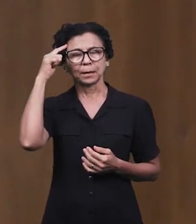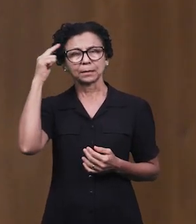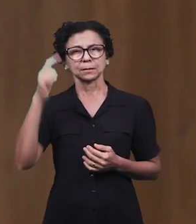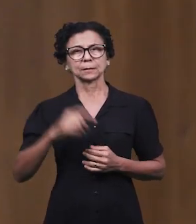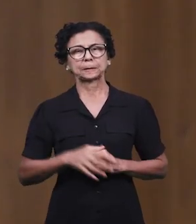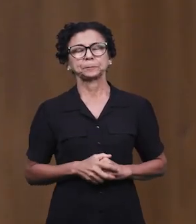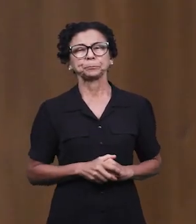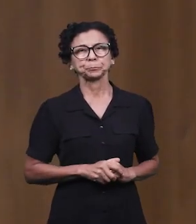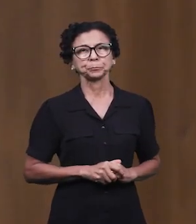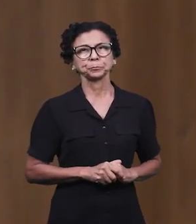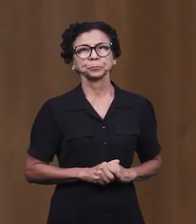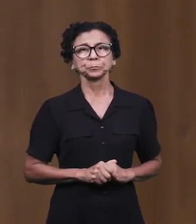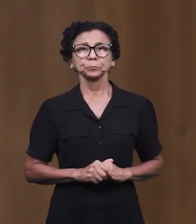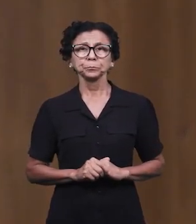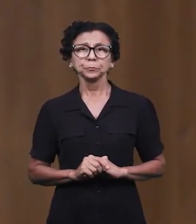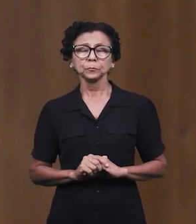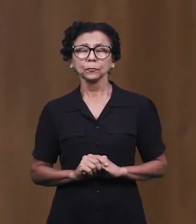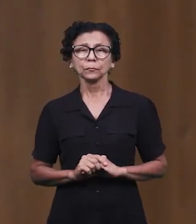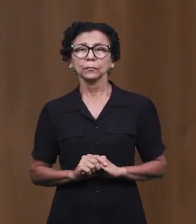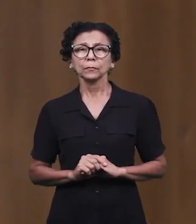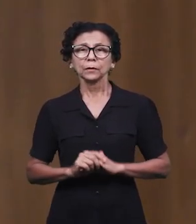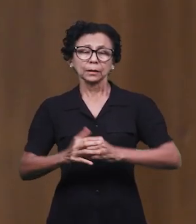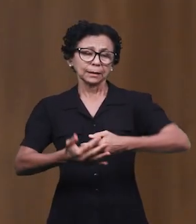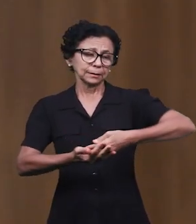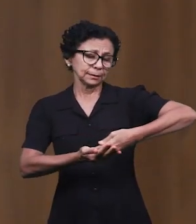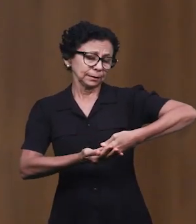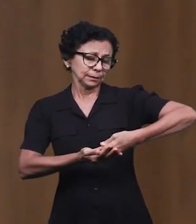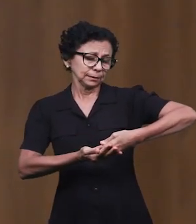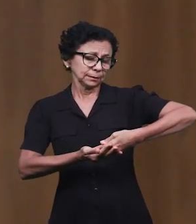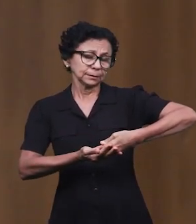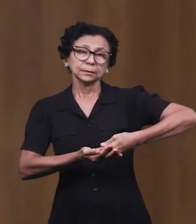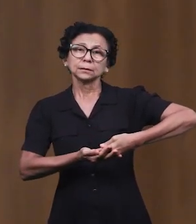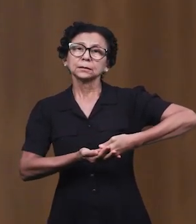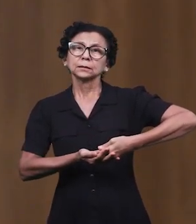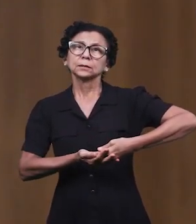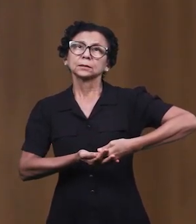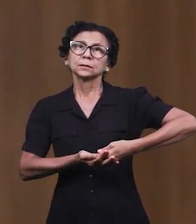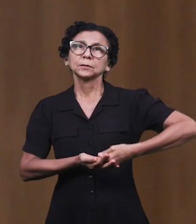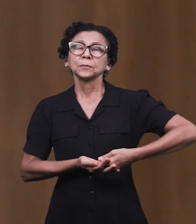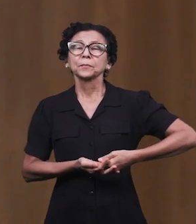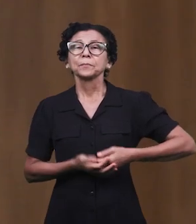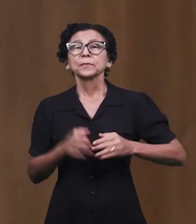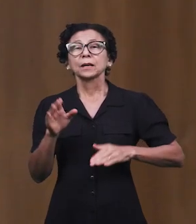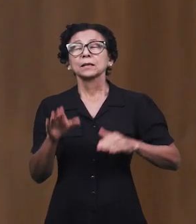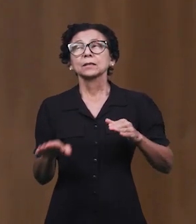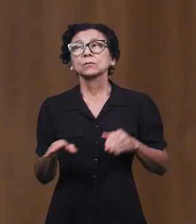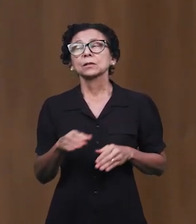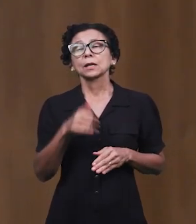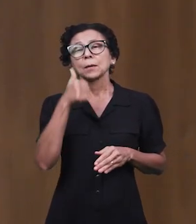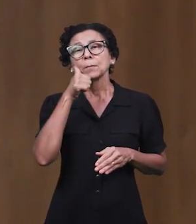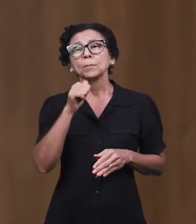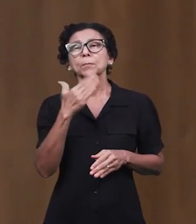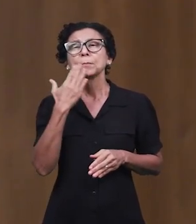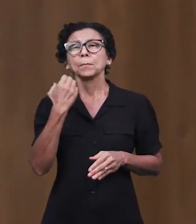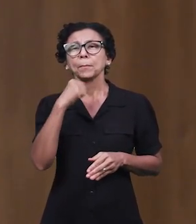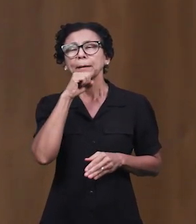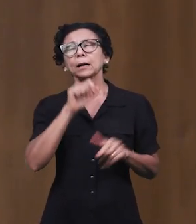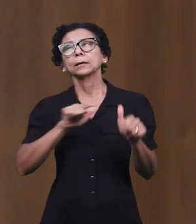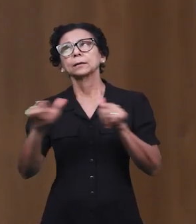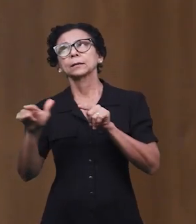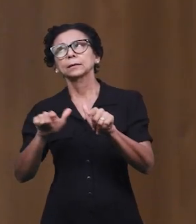Né? A criança nasce, às vezes a família já está, o pai trabalhando, a mãe trabalhando, e de repente,